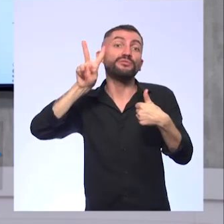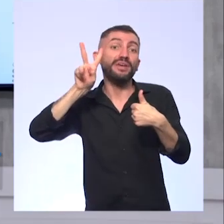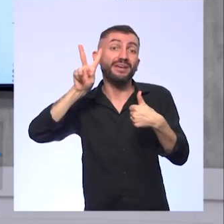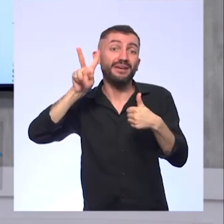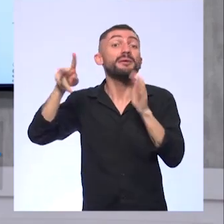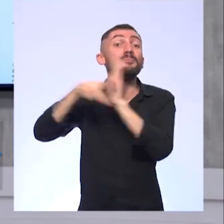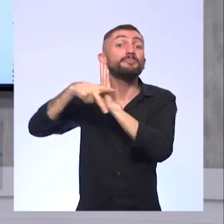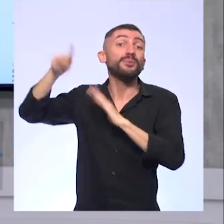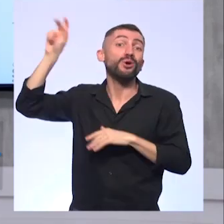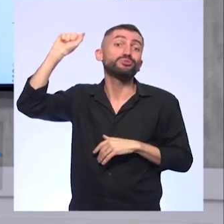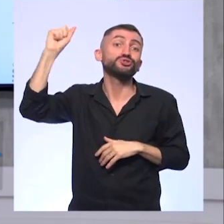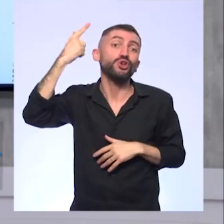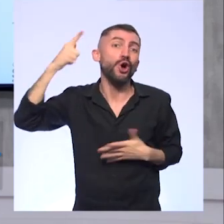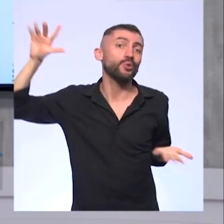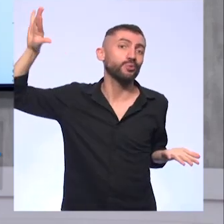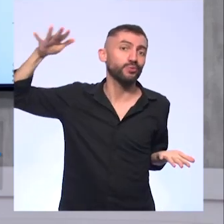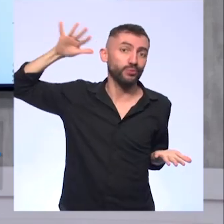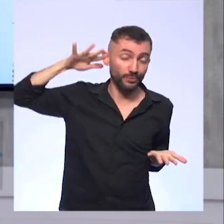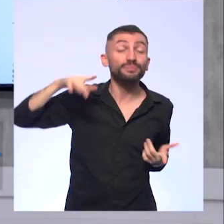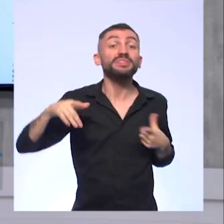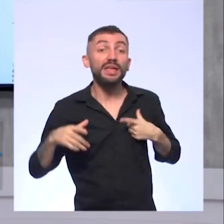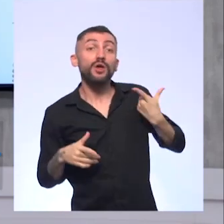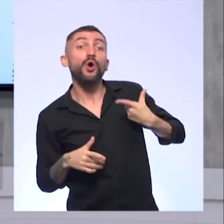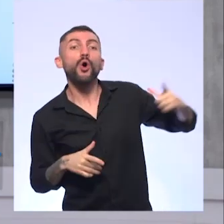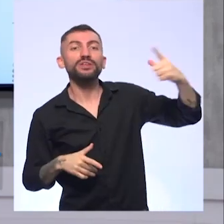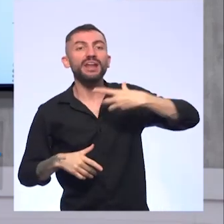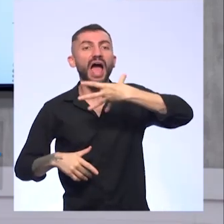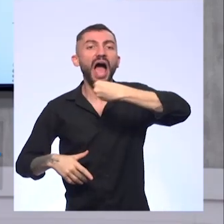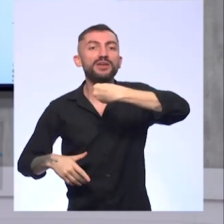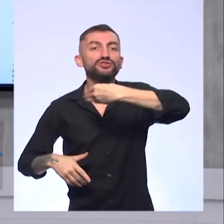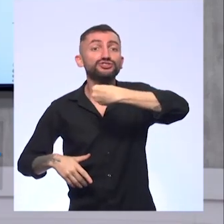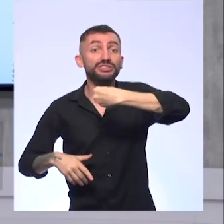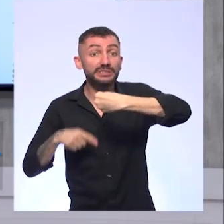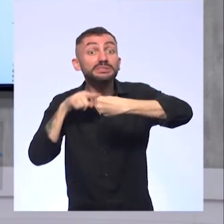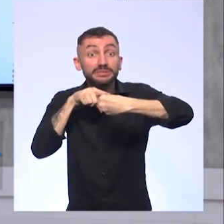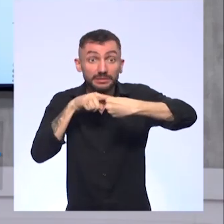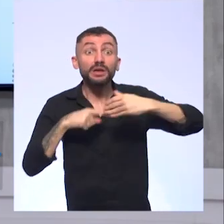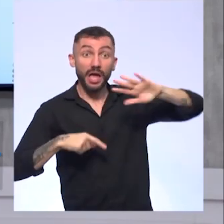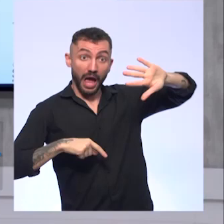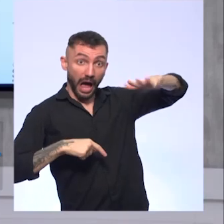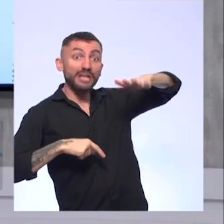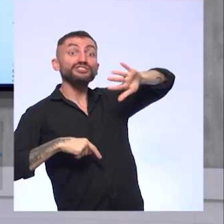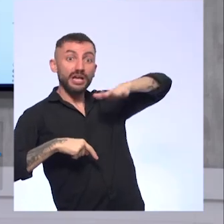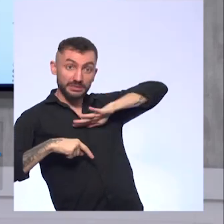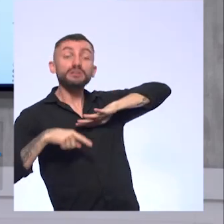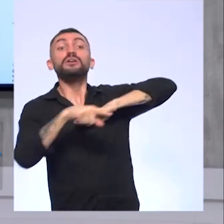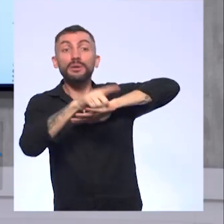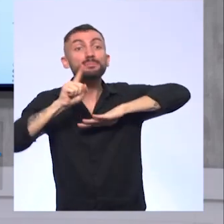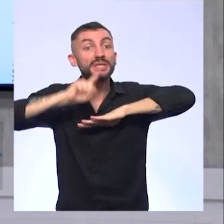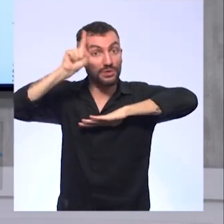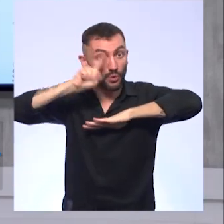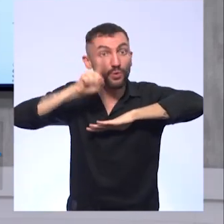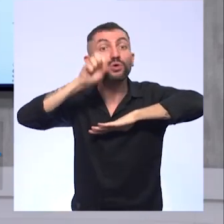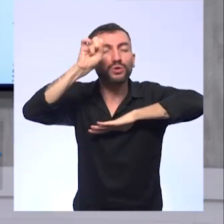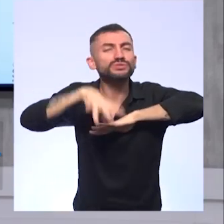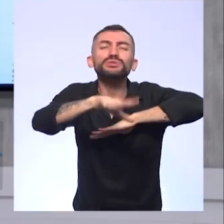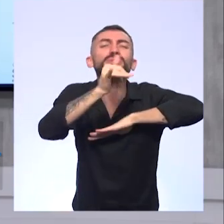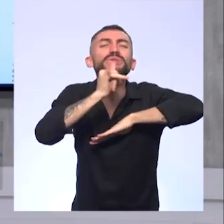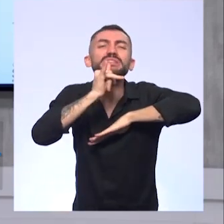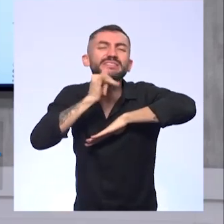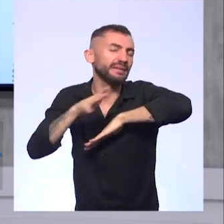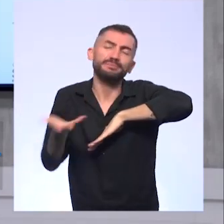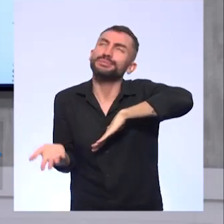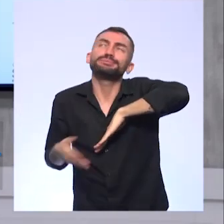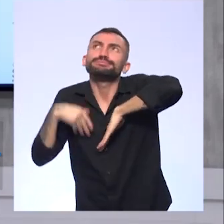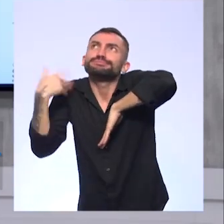sol depois em um raio-x raio-x uma radiação perigosa galera dragão olha Machuquei o